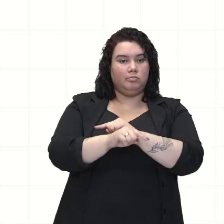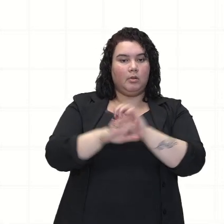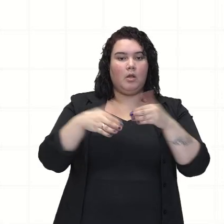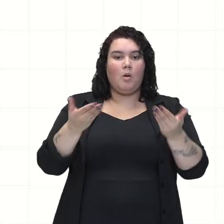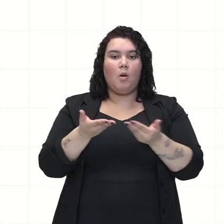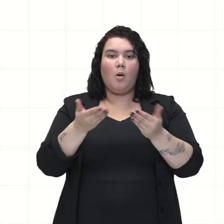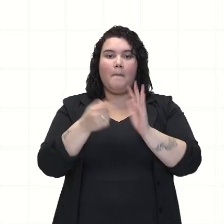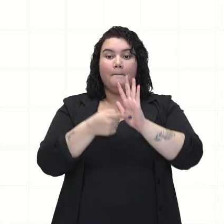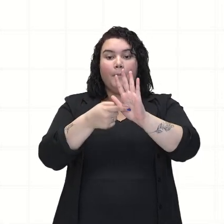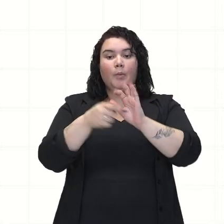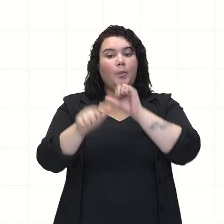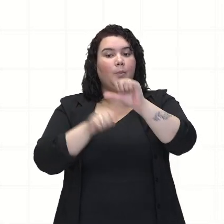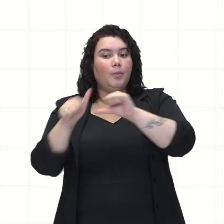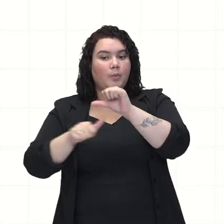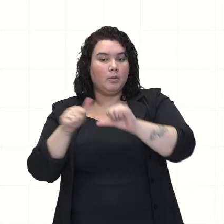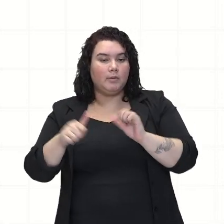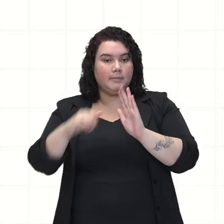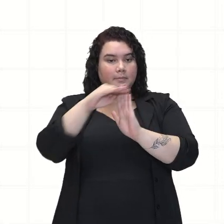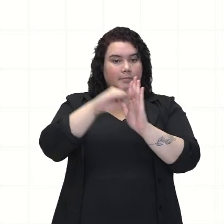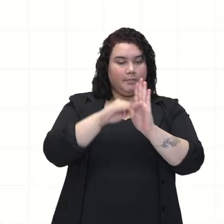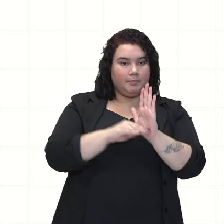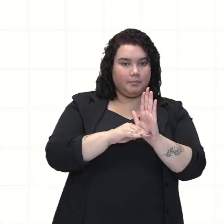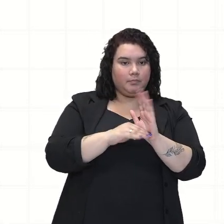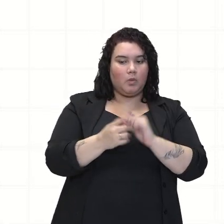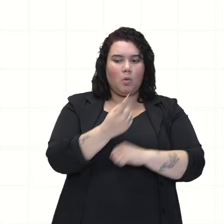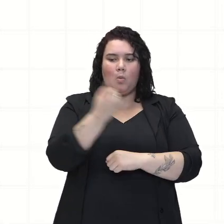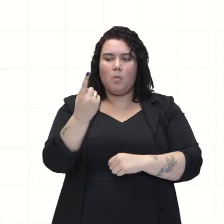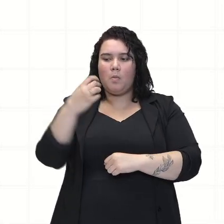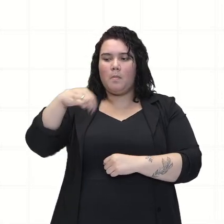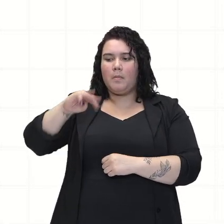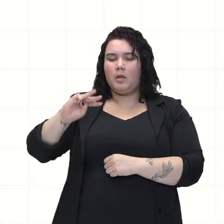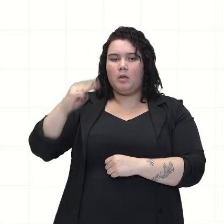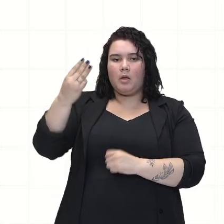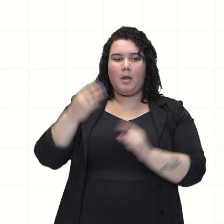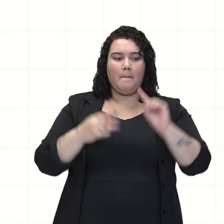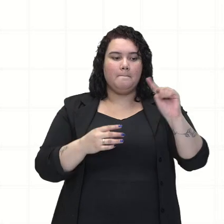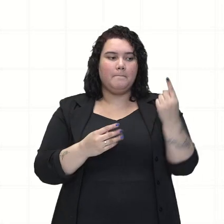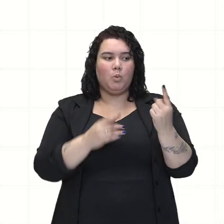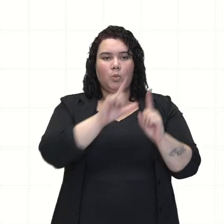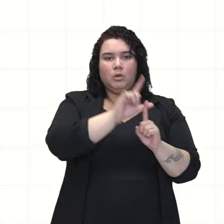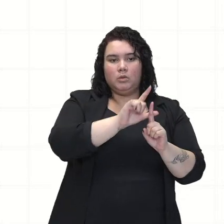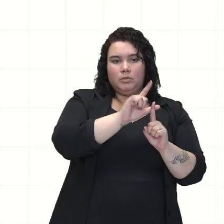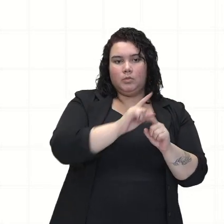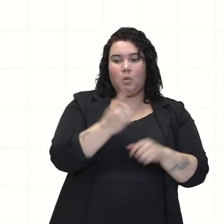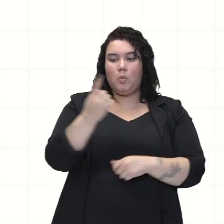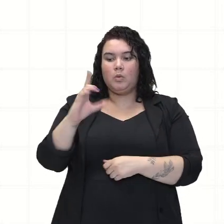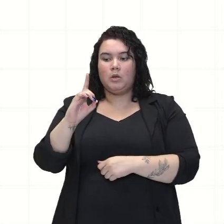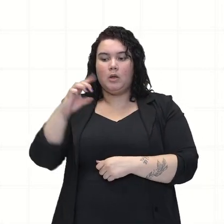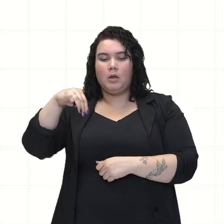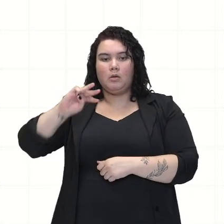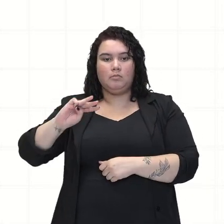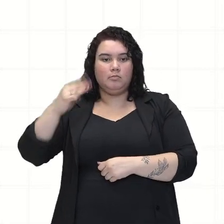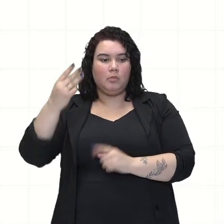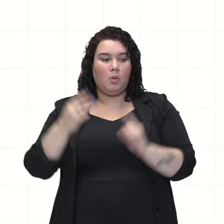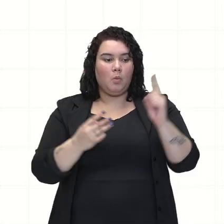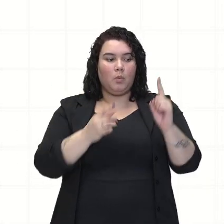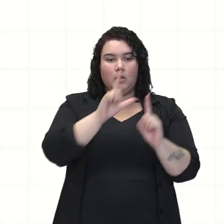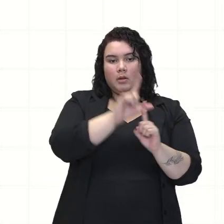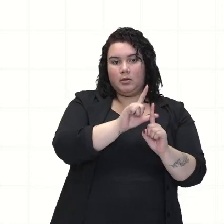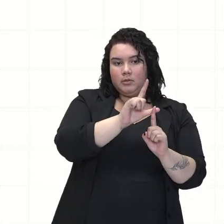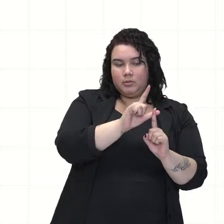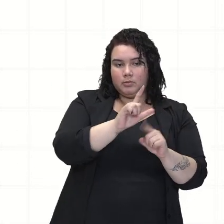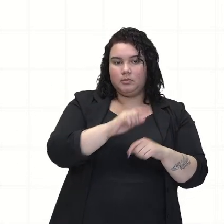transformar aí, ó, em litros. 1 metro cúbico é igual a 1000 litros. 1 decímetro cúbico, 1 litro,